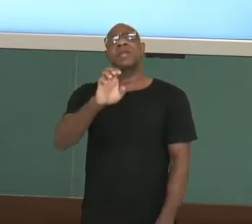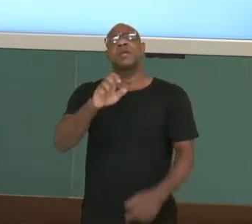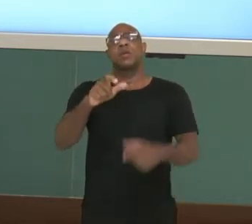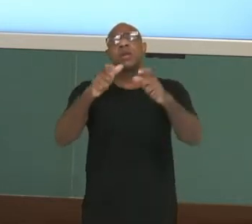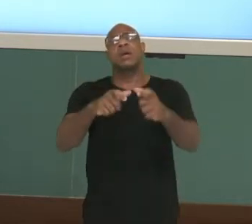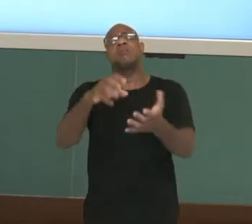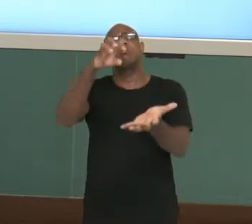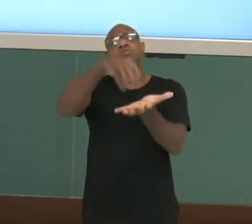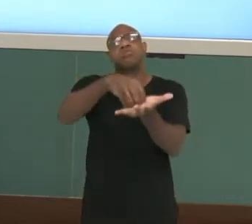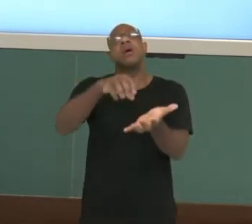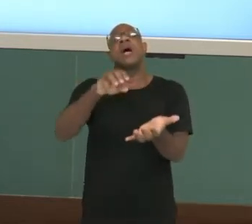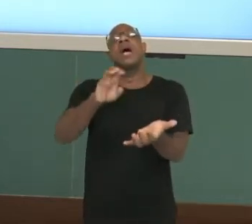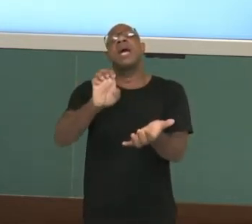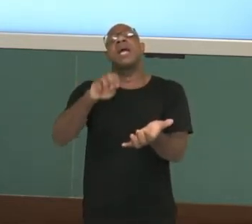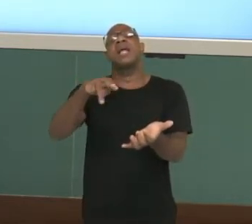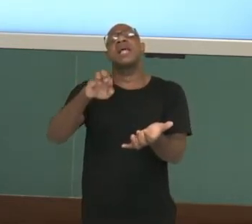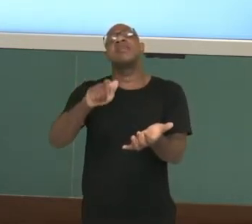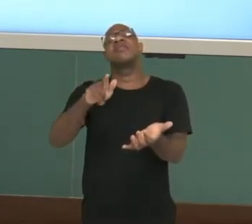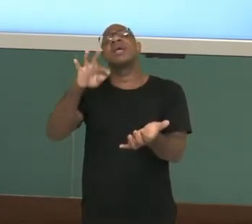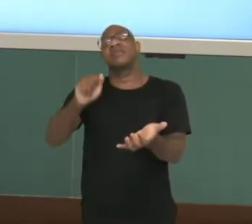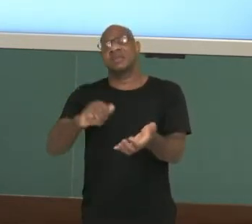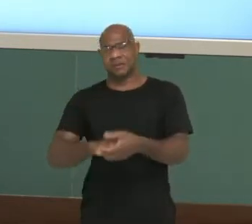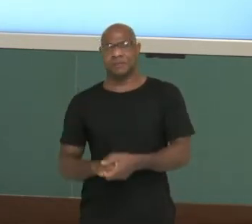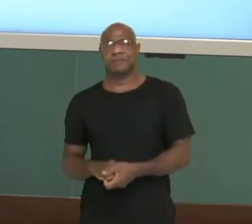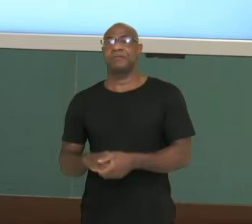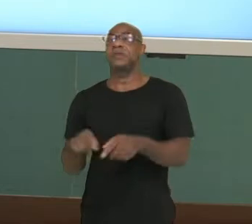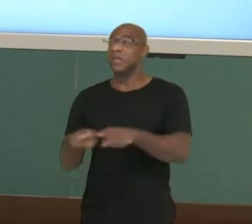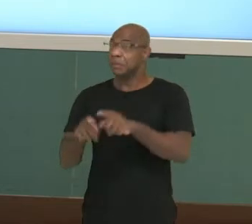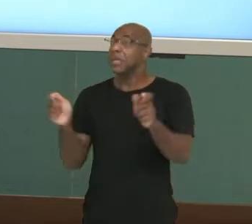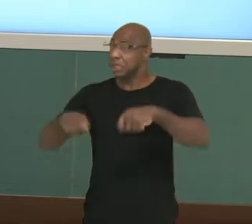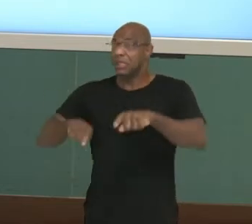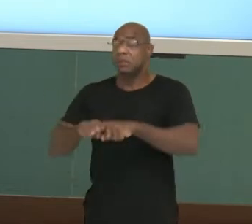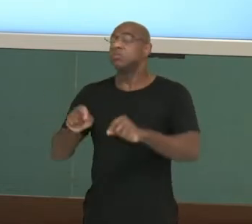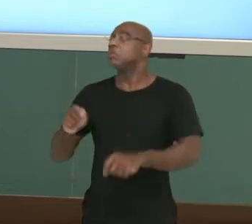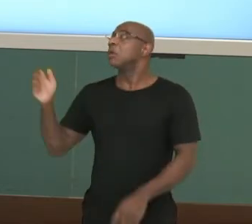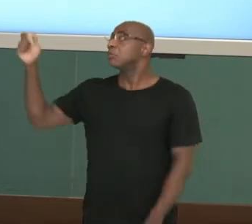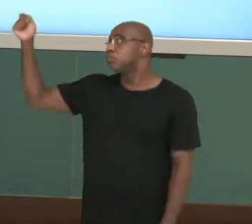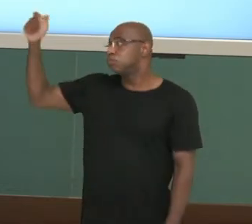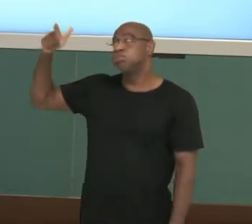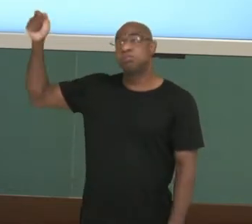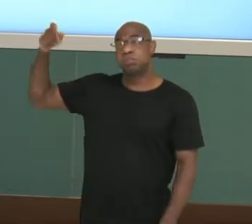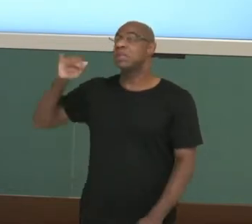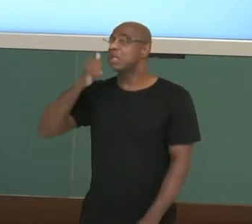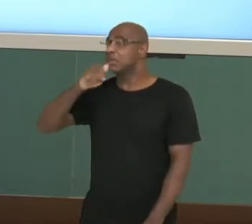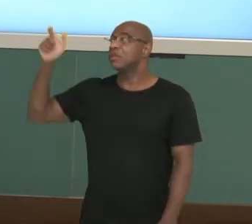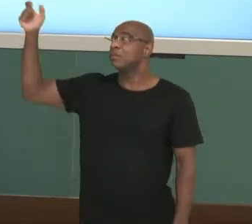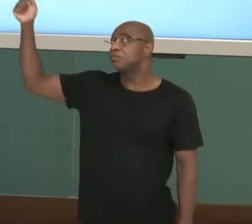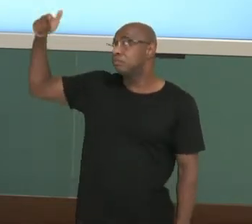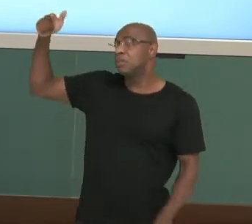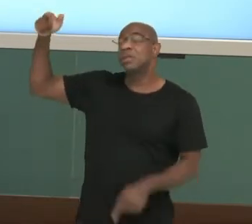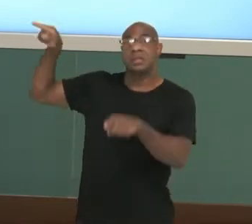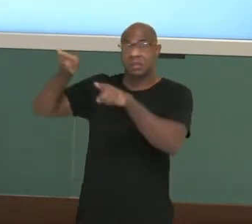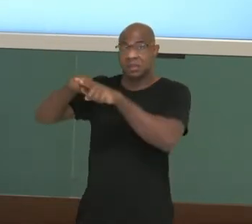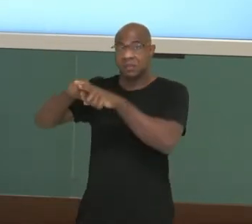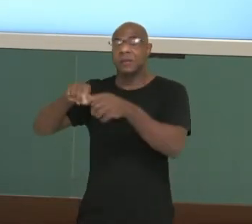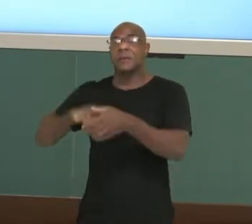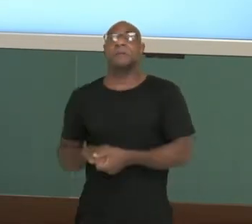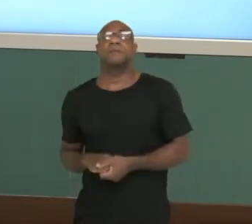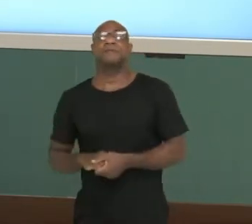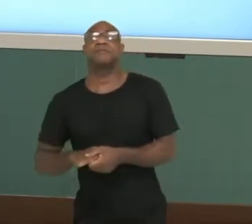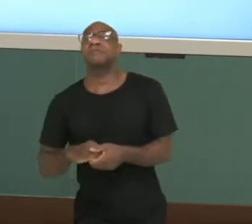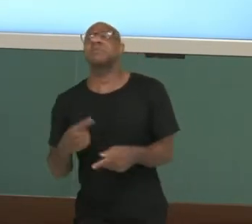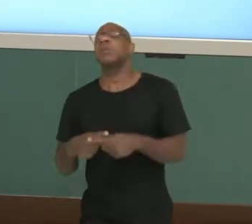também para o carvão mineral e também para a energia nuclear, que em função da baixa disponibilidade de carvão mineral,